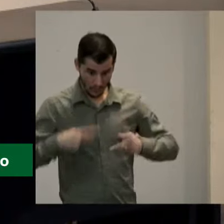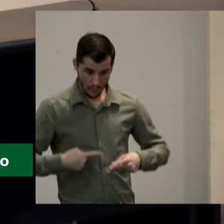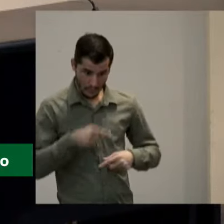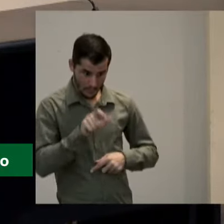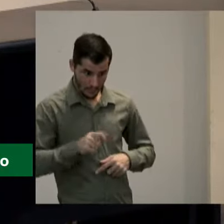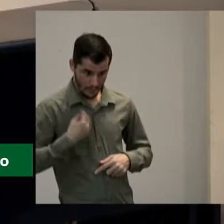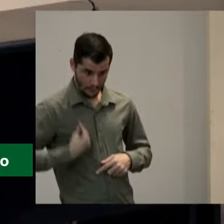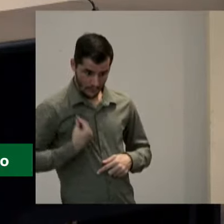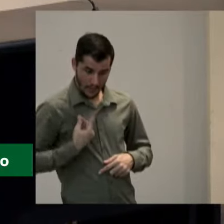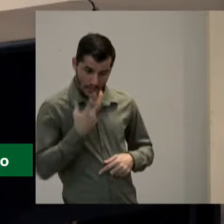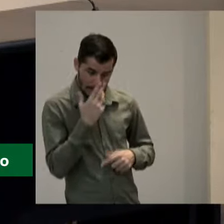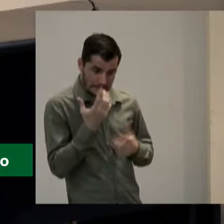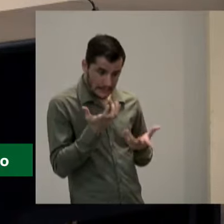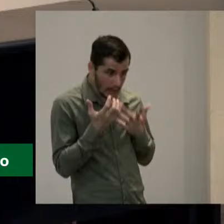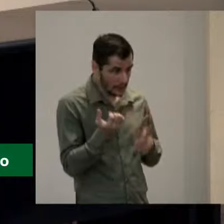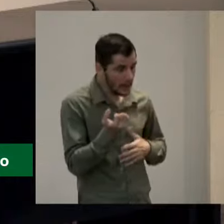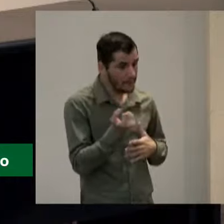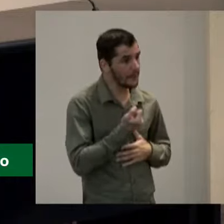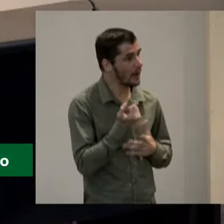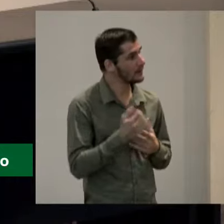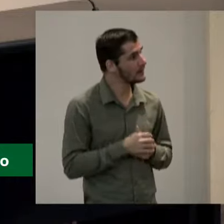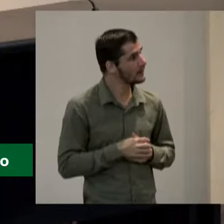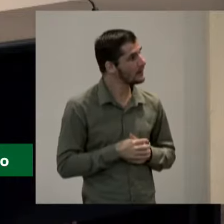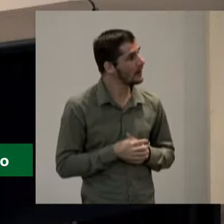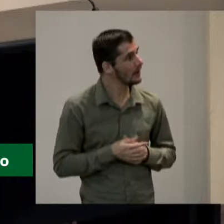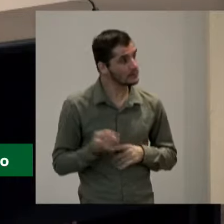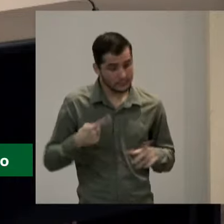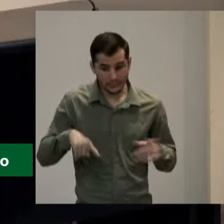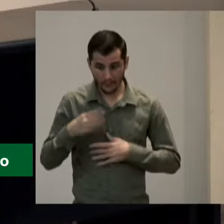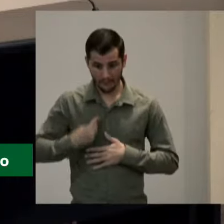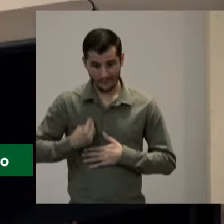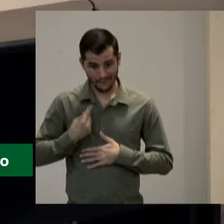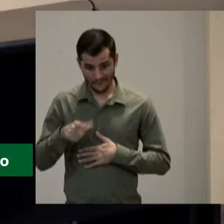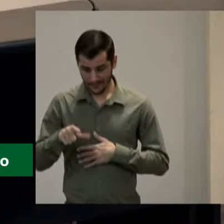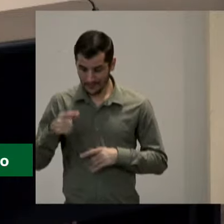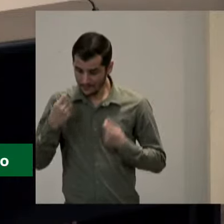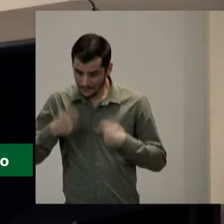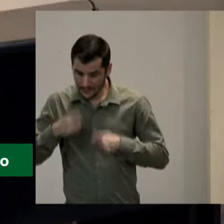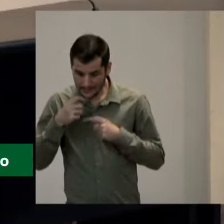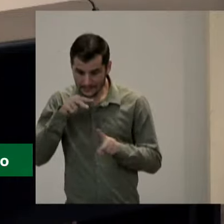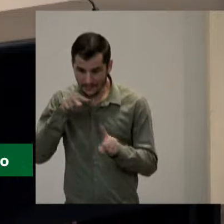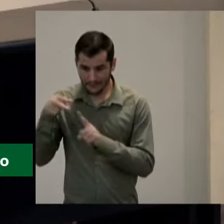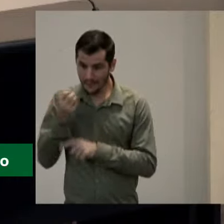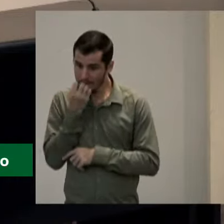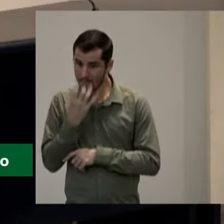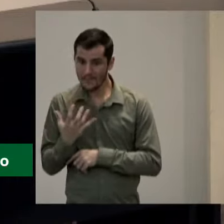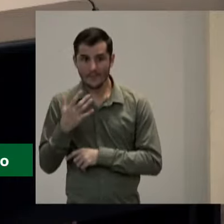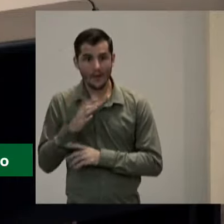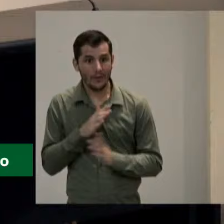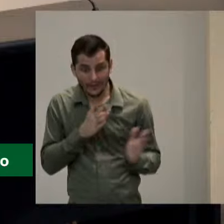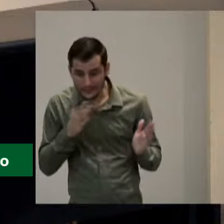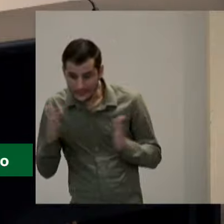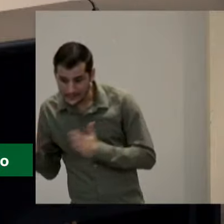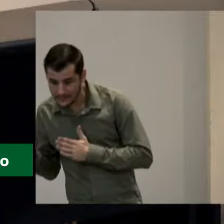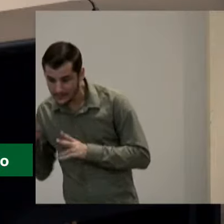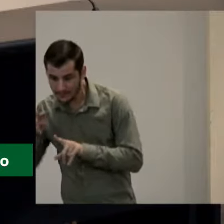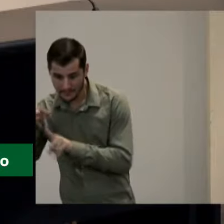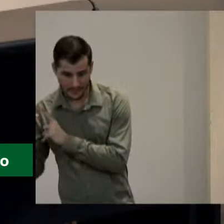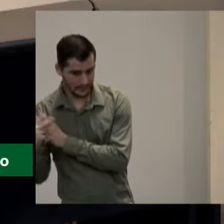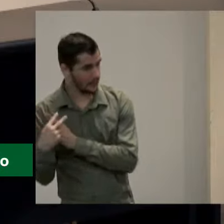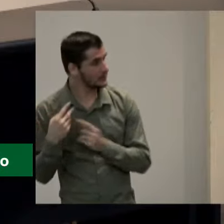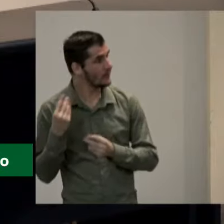Mas queria que eu tivesse com a barriguinha? Você tem que olhar ao lado bom. Aquelas falas para mim foram apenas